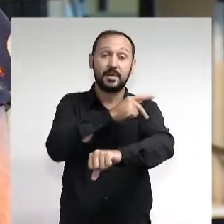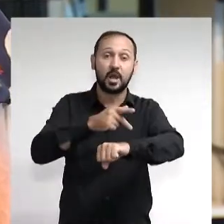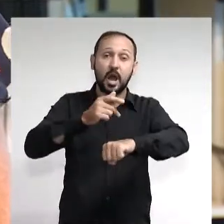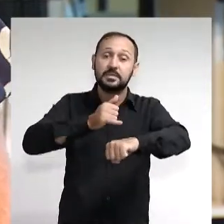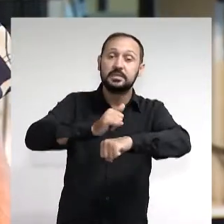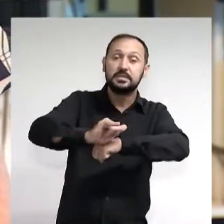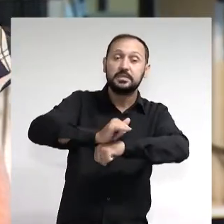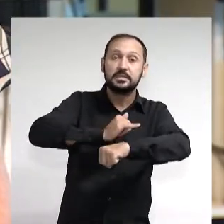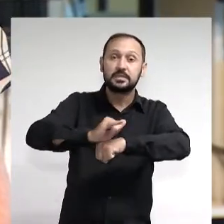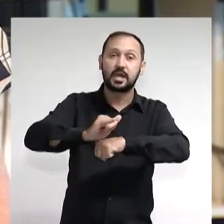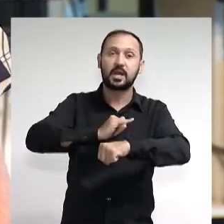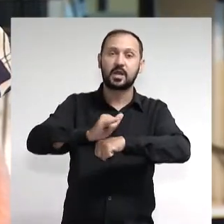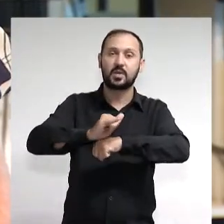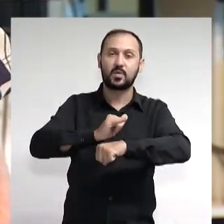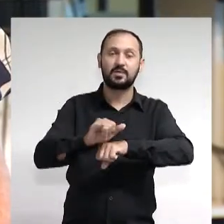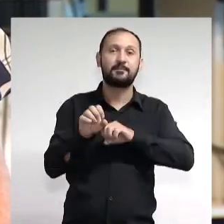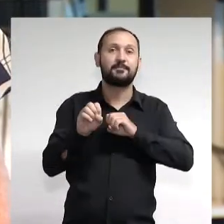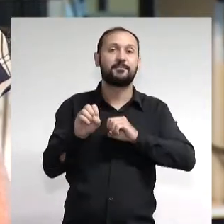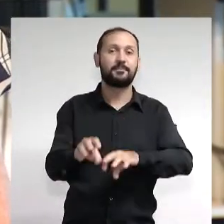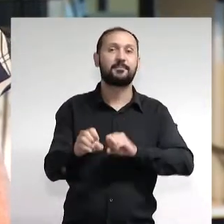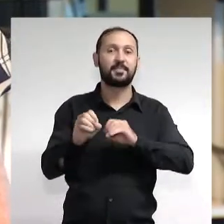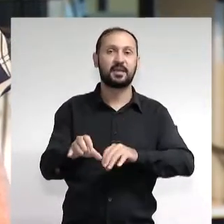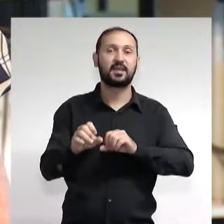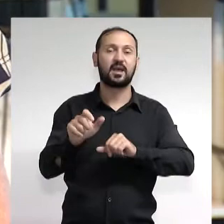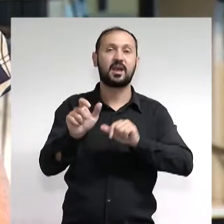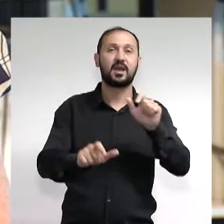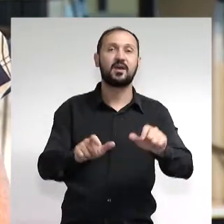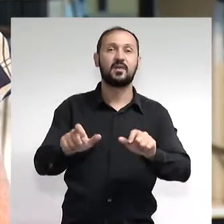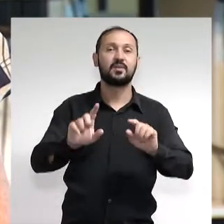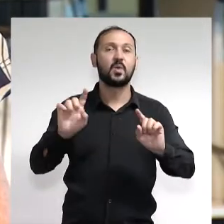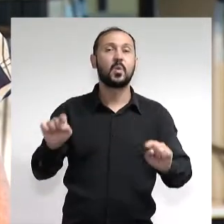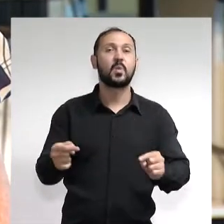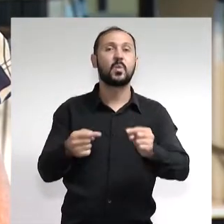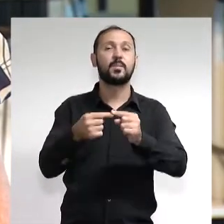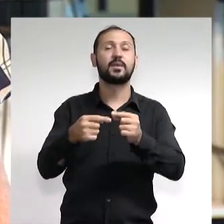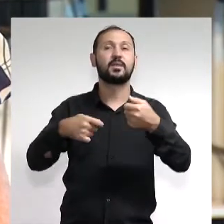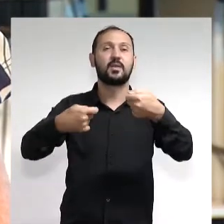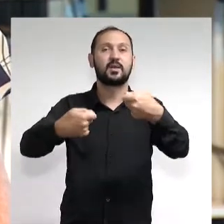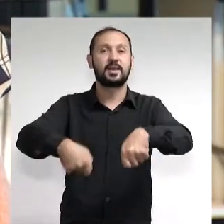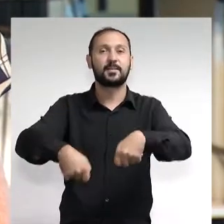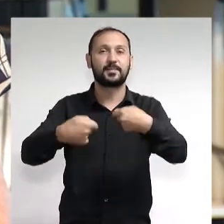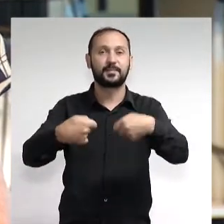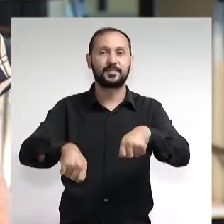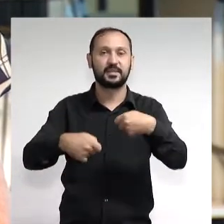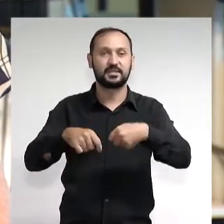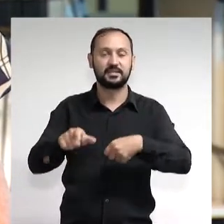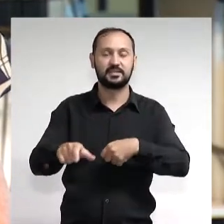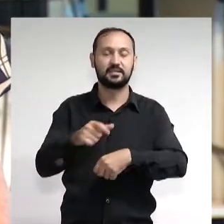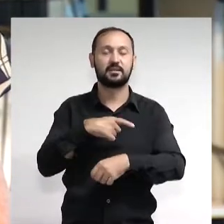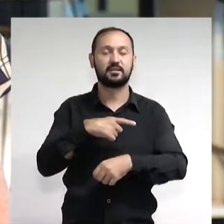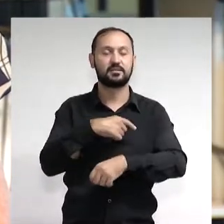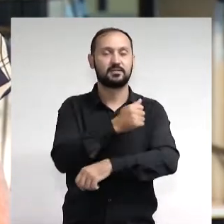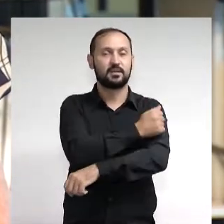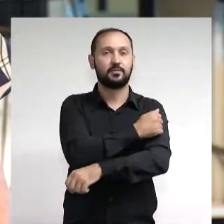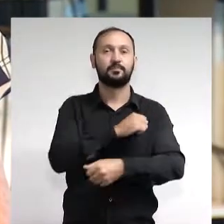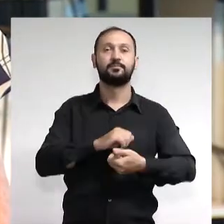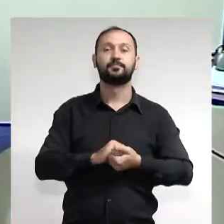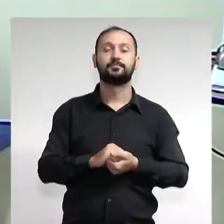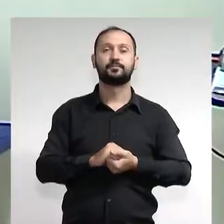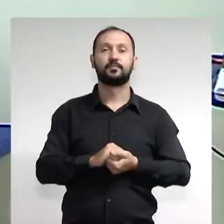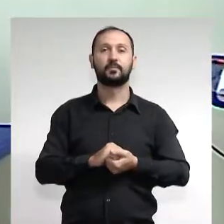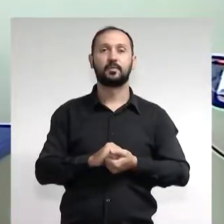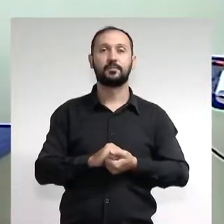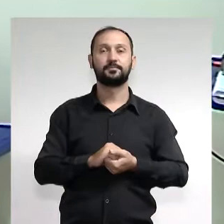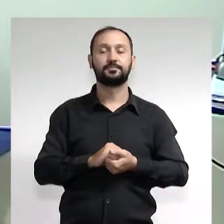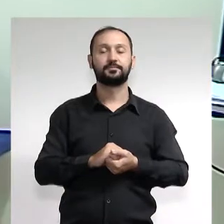para desenvolver um trabalho pedagógico que atenda às necessidades educacionais desses alunos.